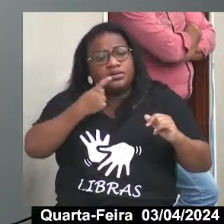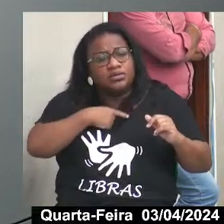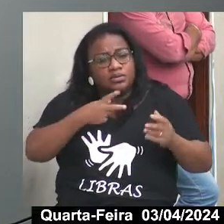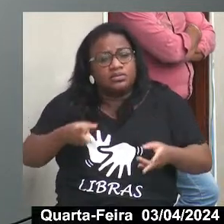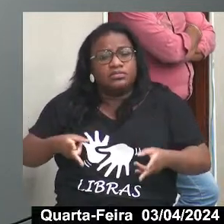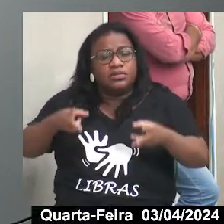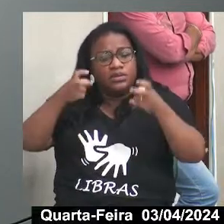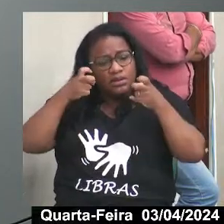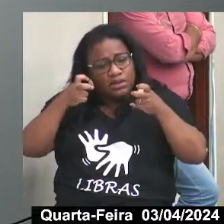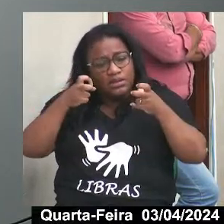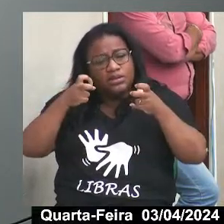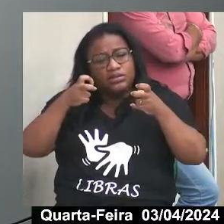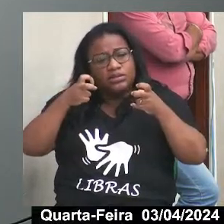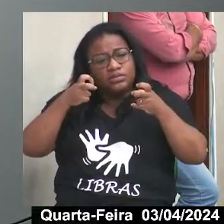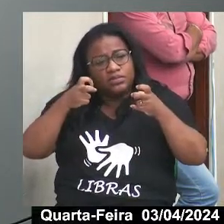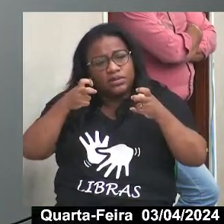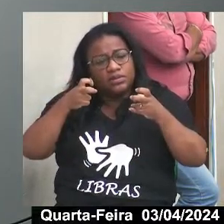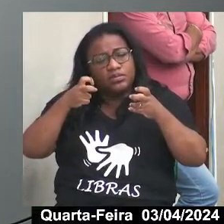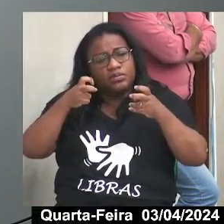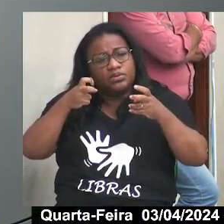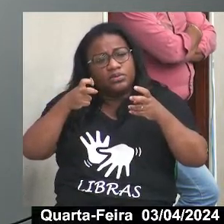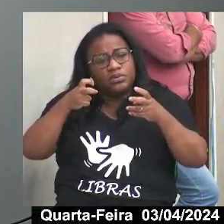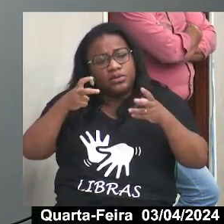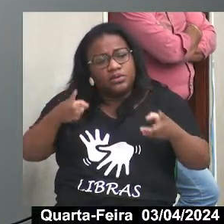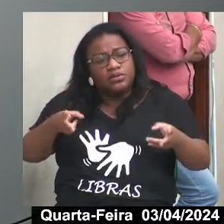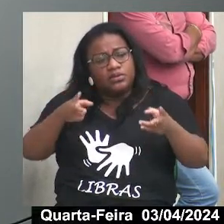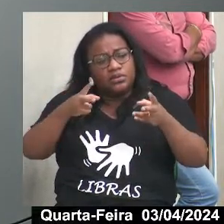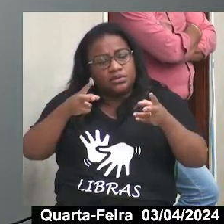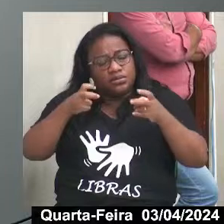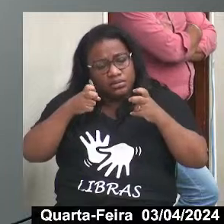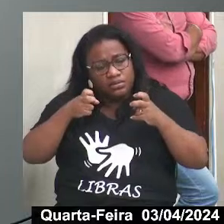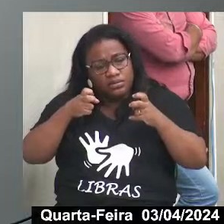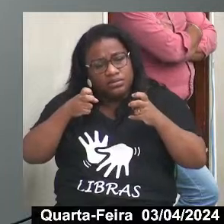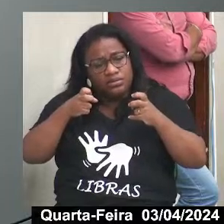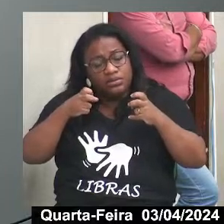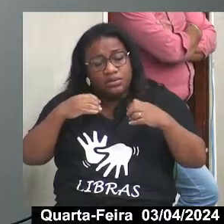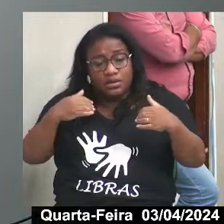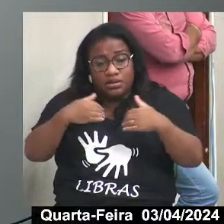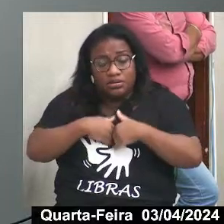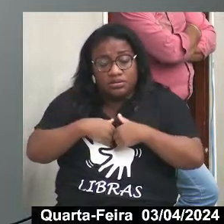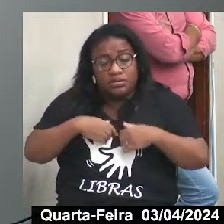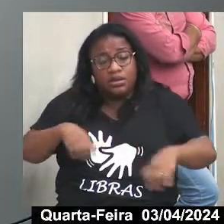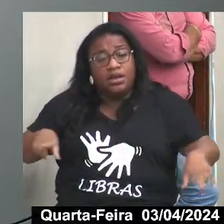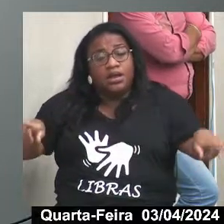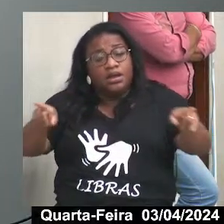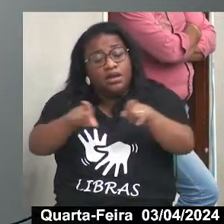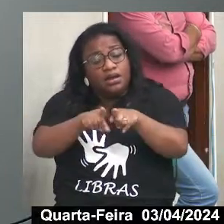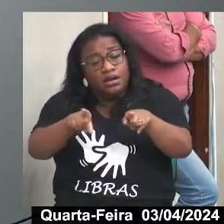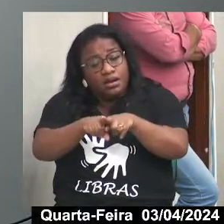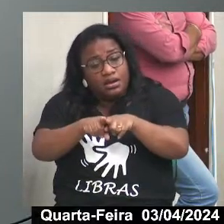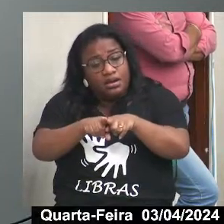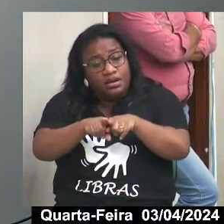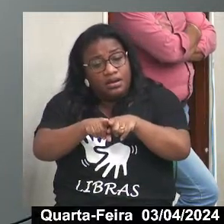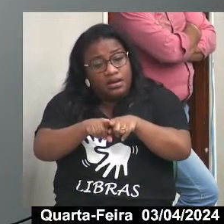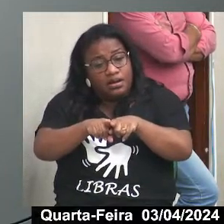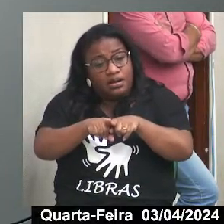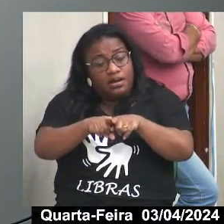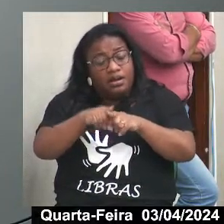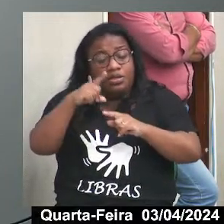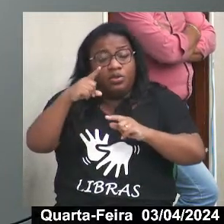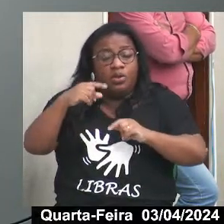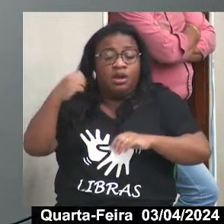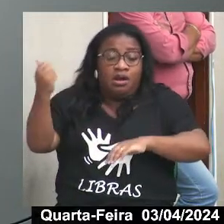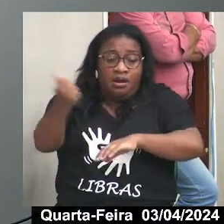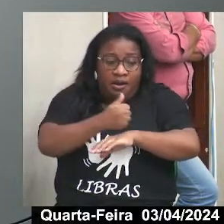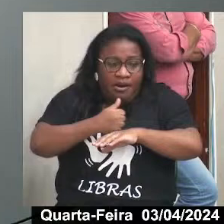gente percebeu que teve um avanço muito grande na questão do diagnóstico do espectro autista. E também isso acarreta também o quê? A questão